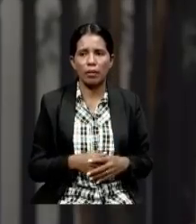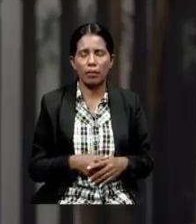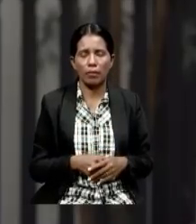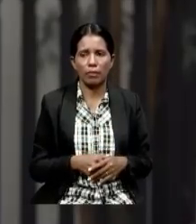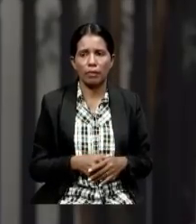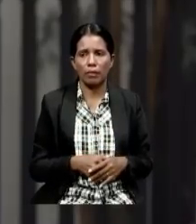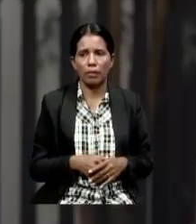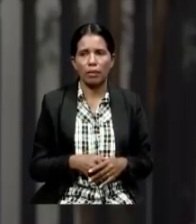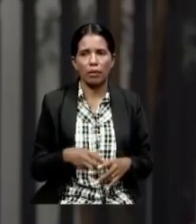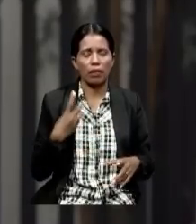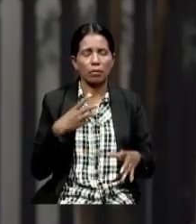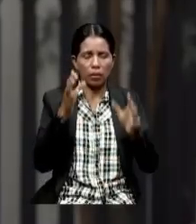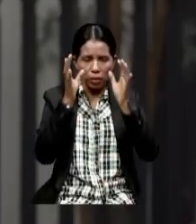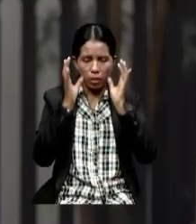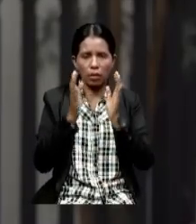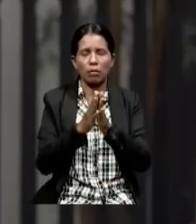Triste, bom Deus.